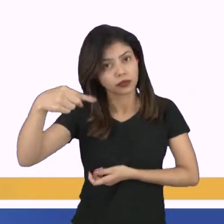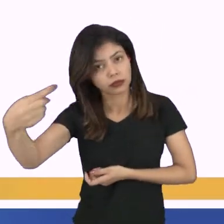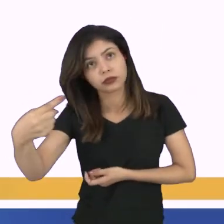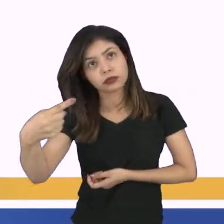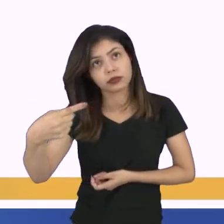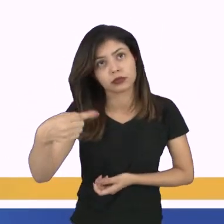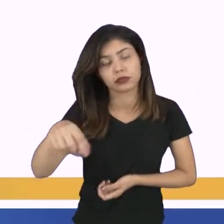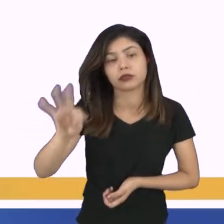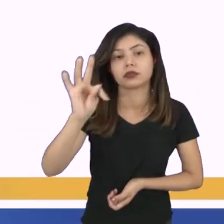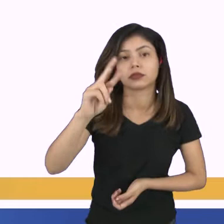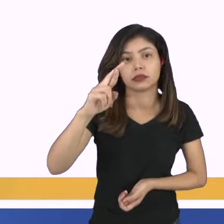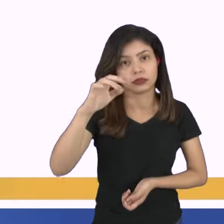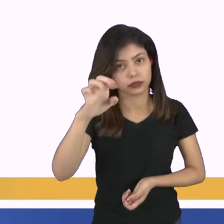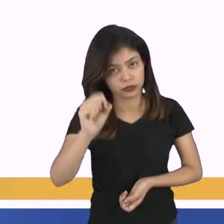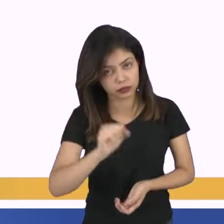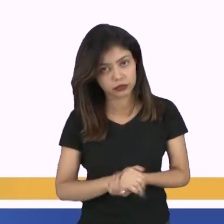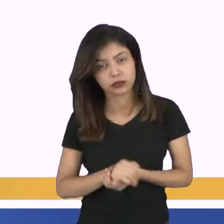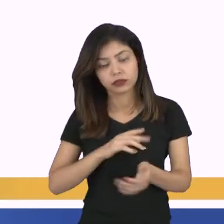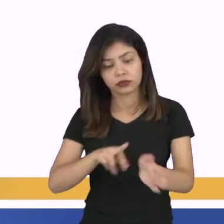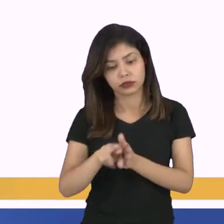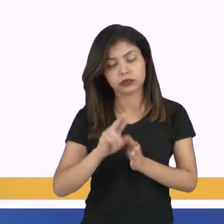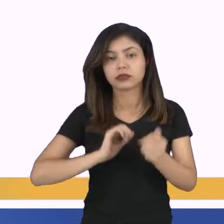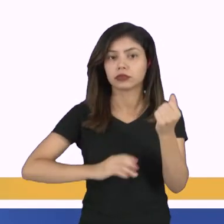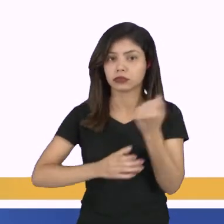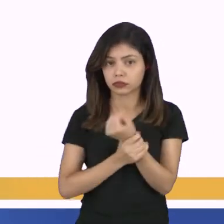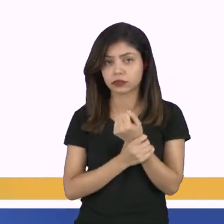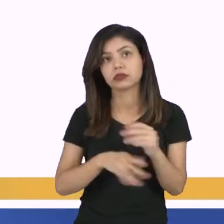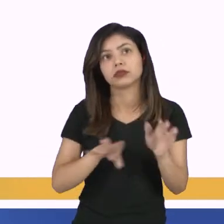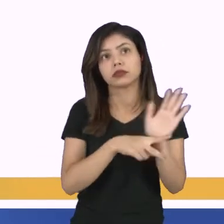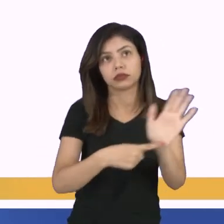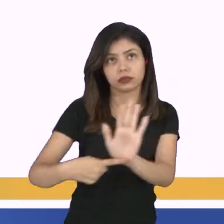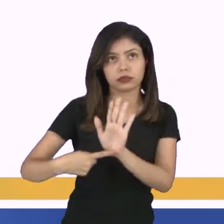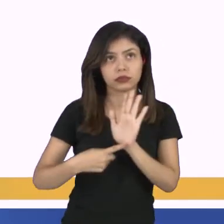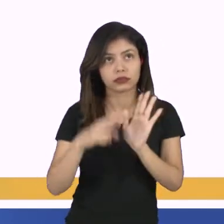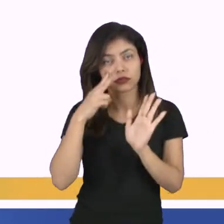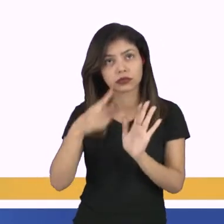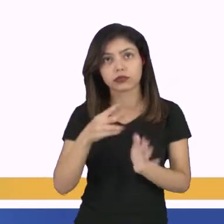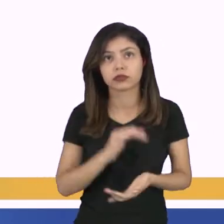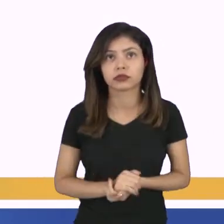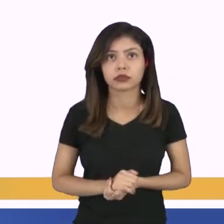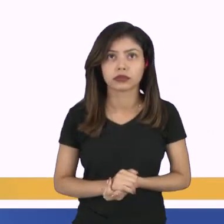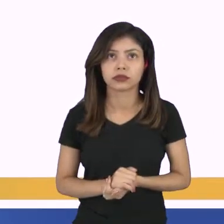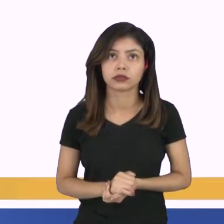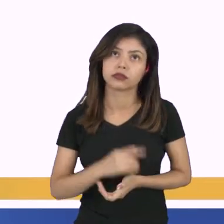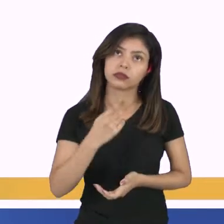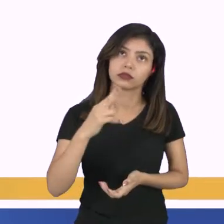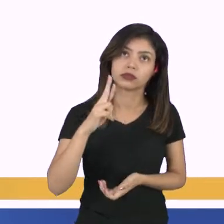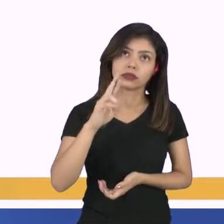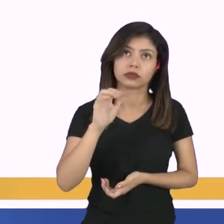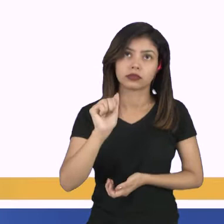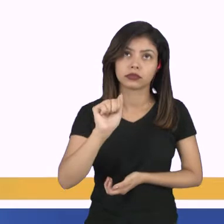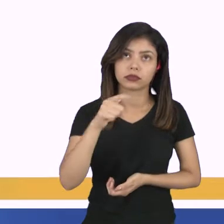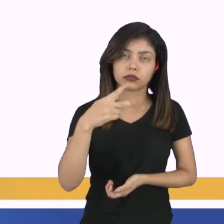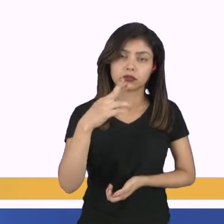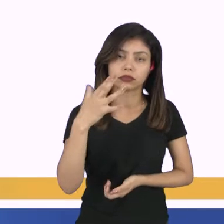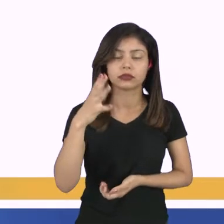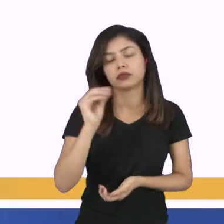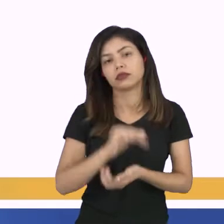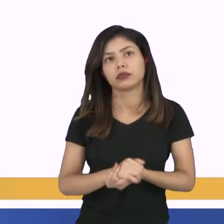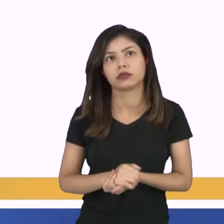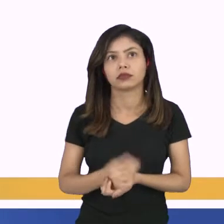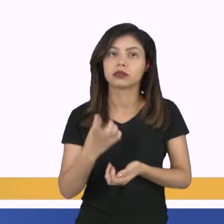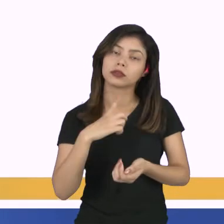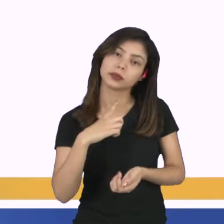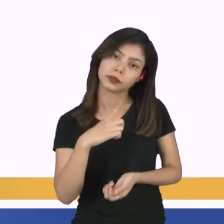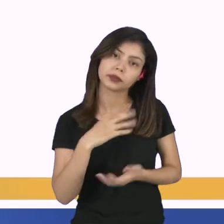ter que fazer testes de biossegurança, como vocês podem ver aí. E por último eu vou ter a aprovação, que seria a espécie que